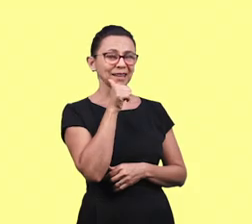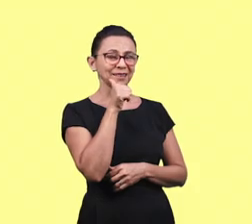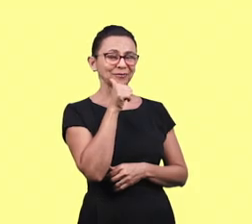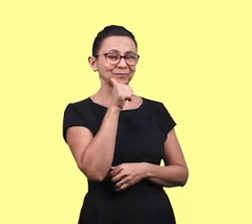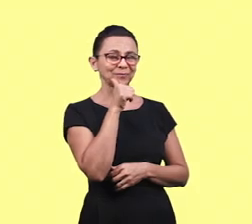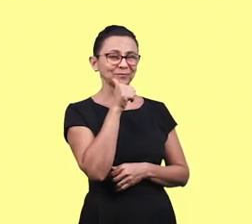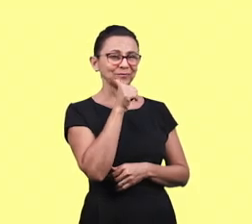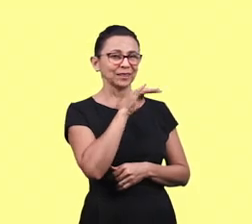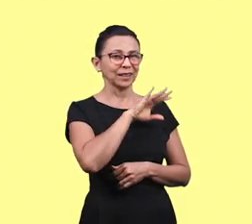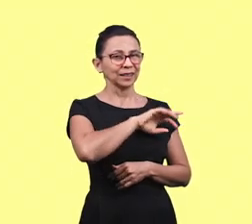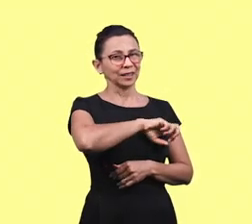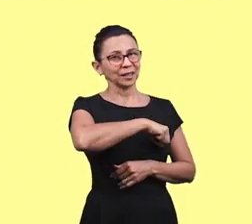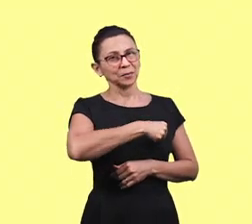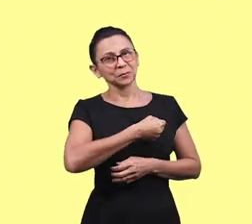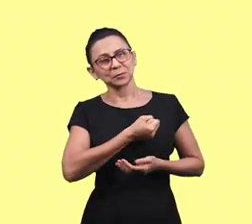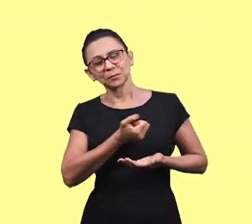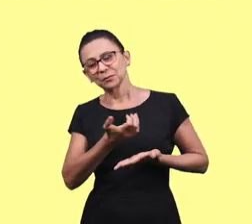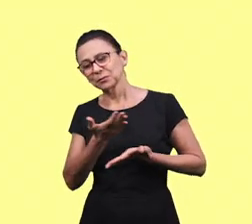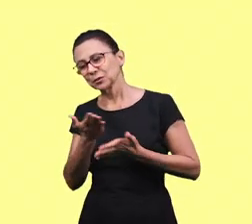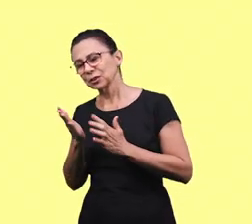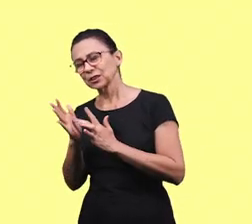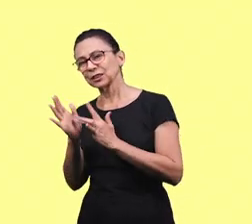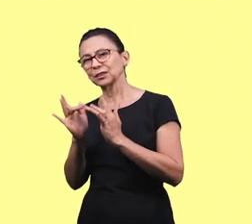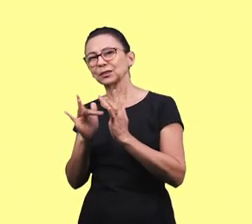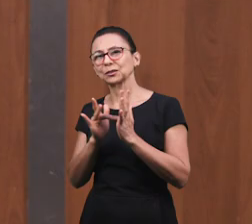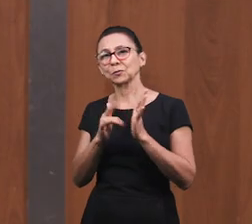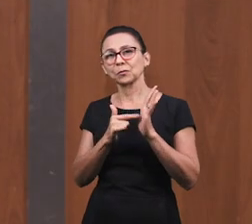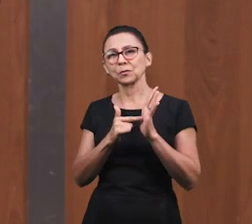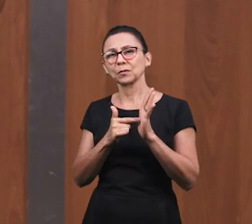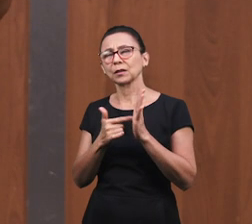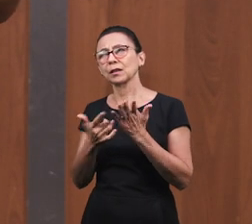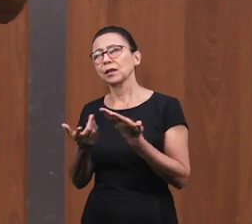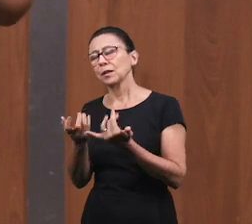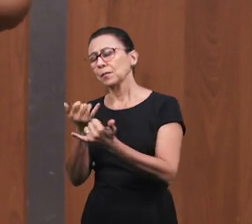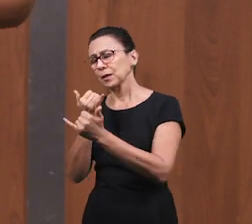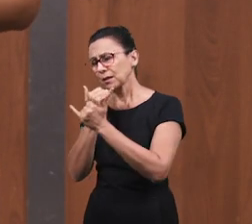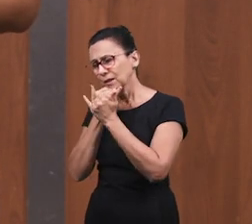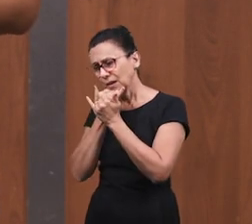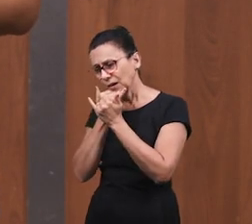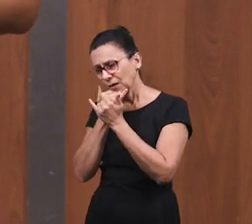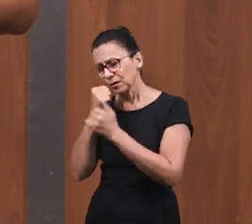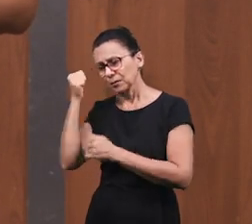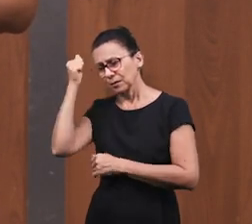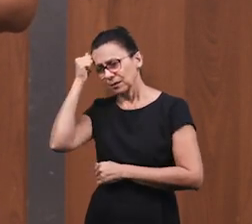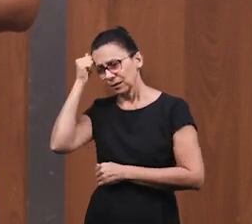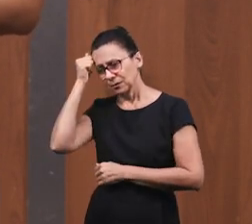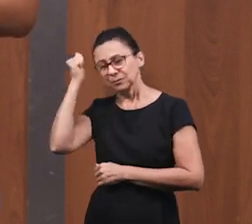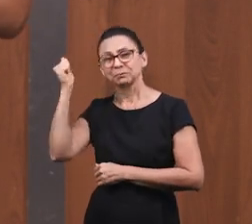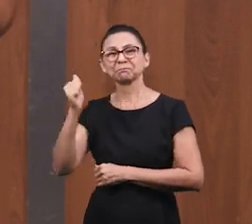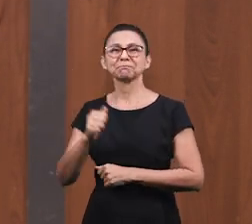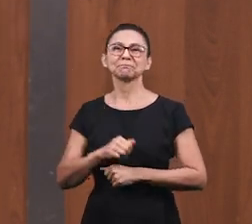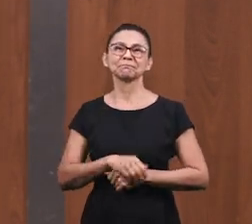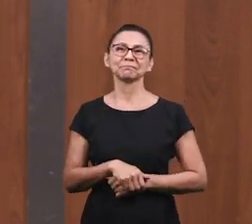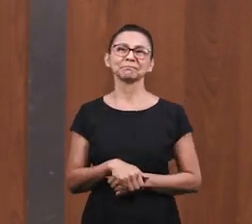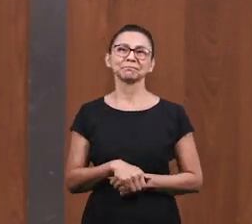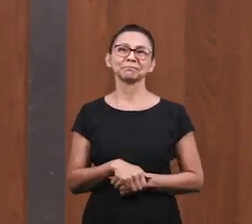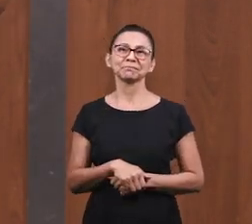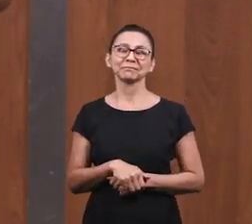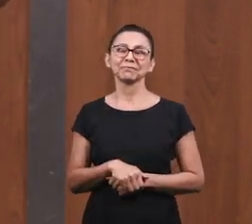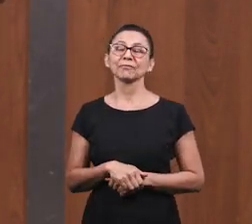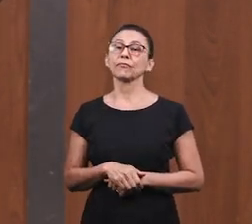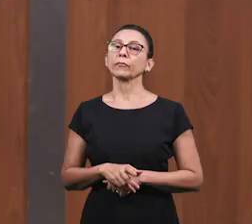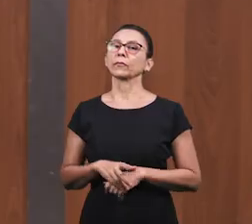por Jesus, que foi ali, mostrou o seu arrependimento, pediu perdão pelos seus pecados.